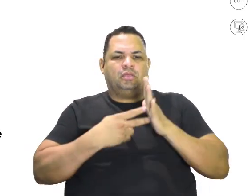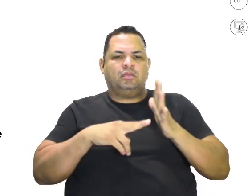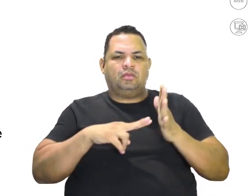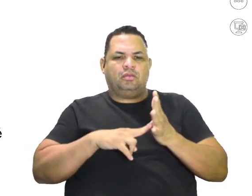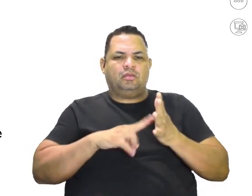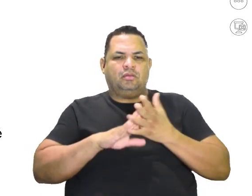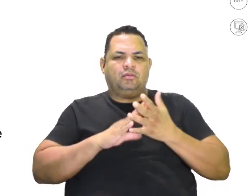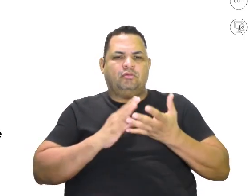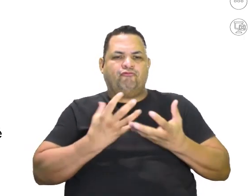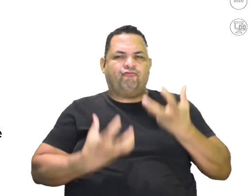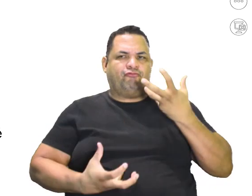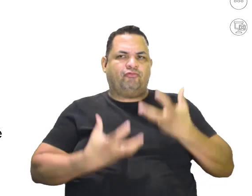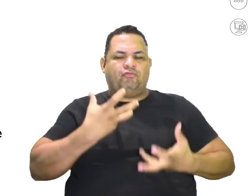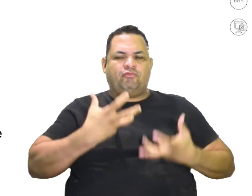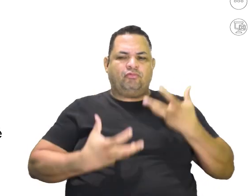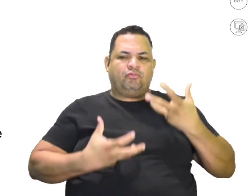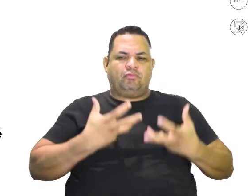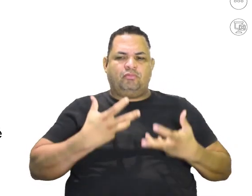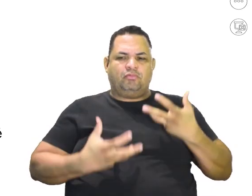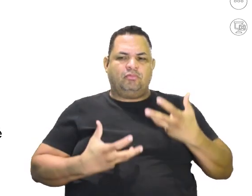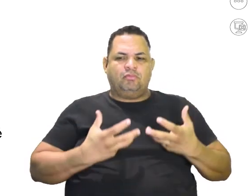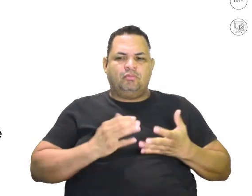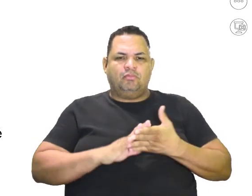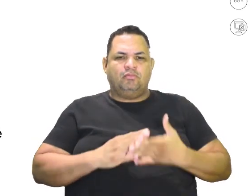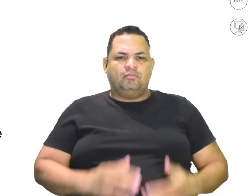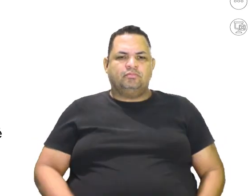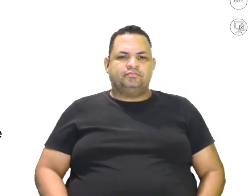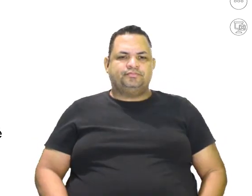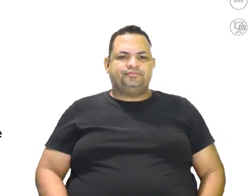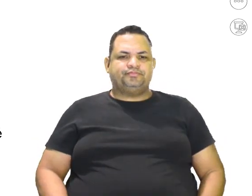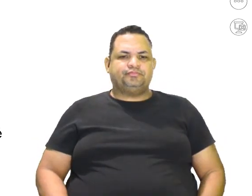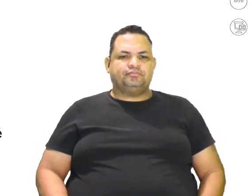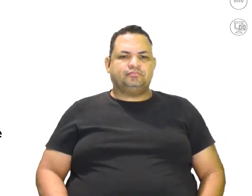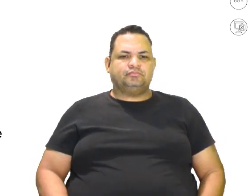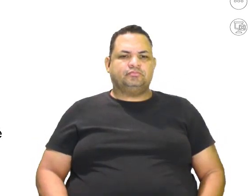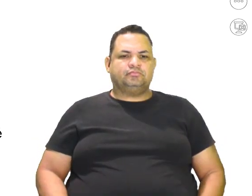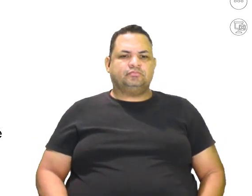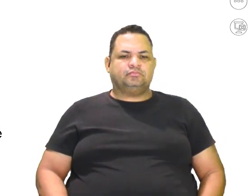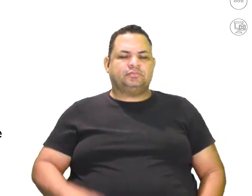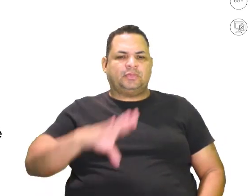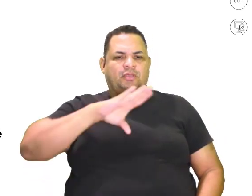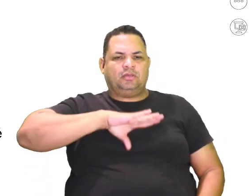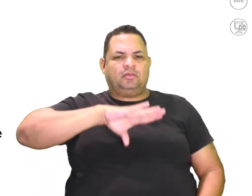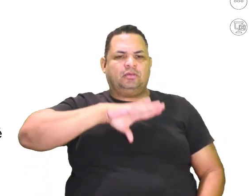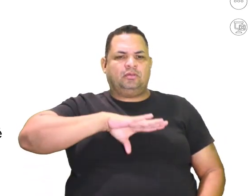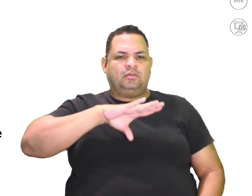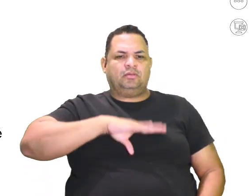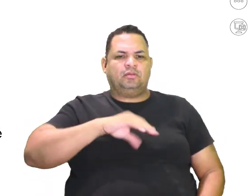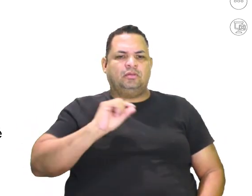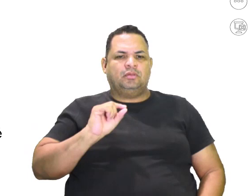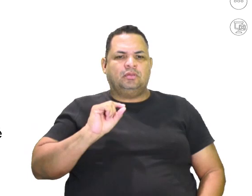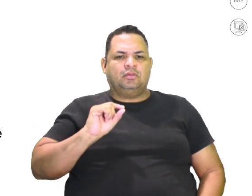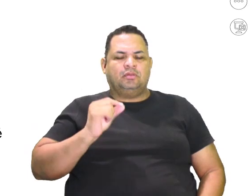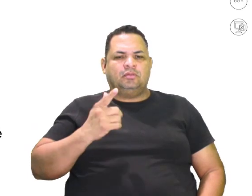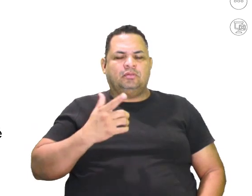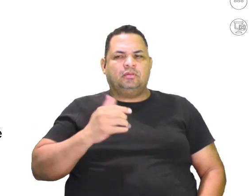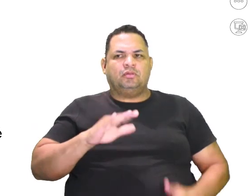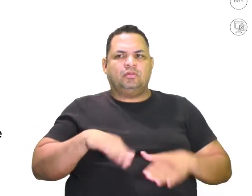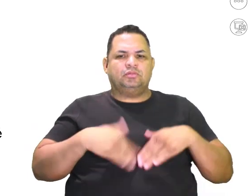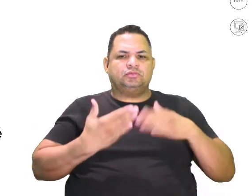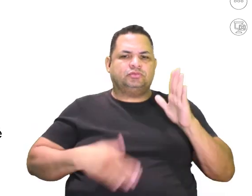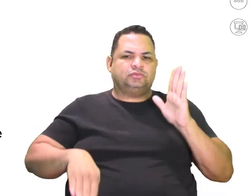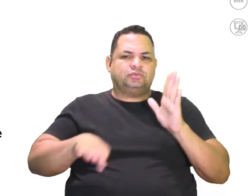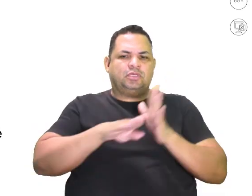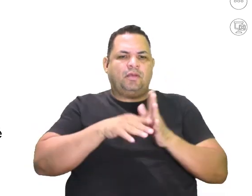Significa fogo, algo assim. Que eram como eles eram chamados, os portugueses, pelos primeiros, porque eles